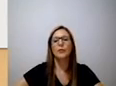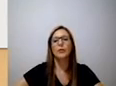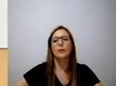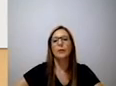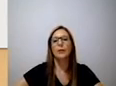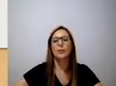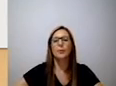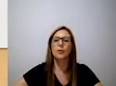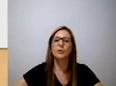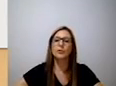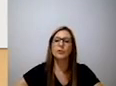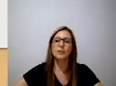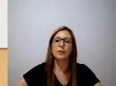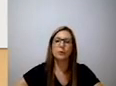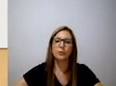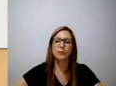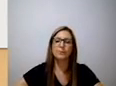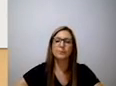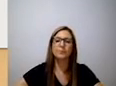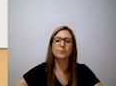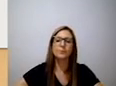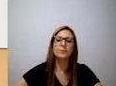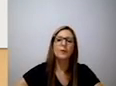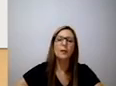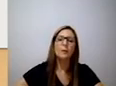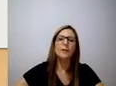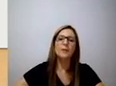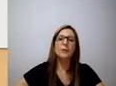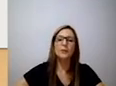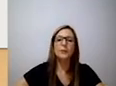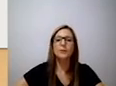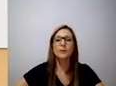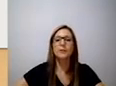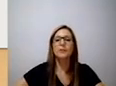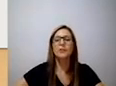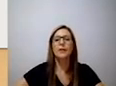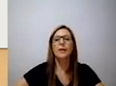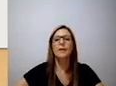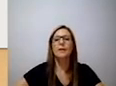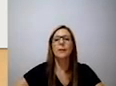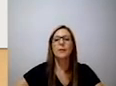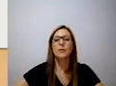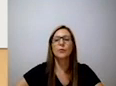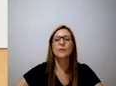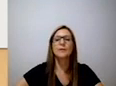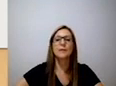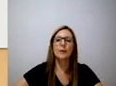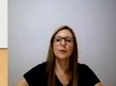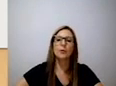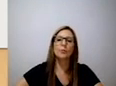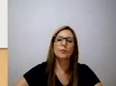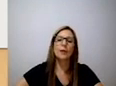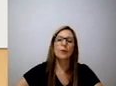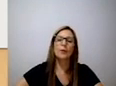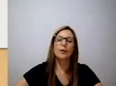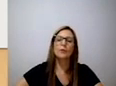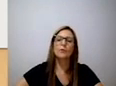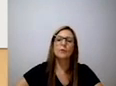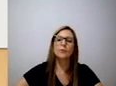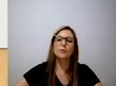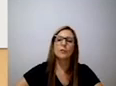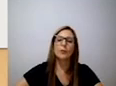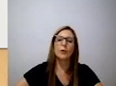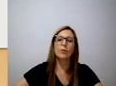obtido gratuitamente em postos de saúde. Mas é muito importante que a pessoa saiba como usar,